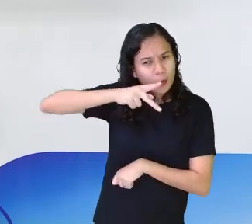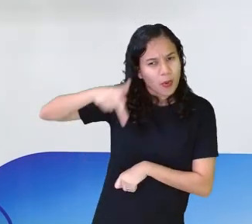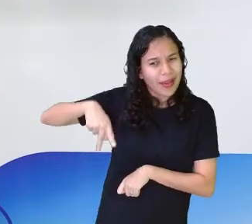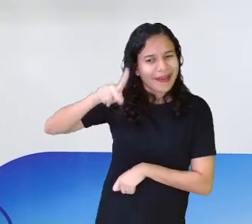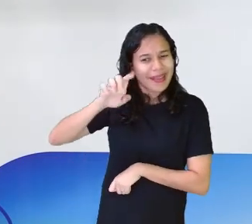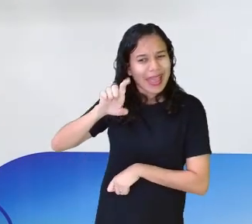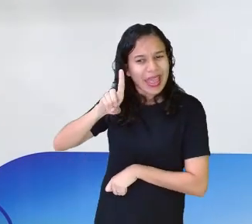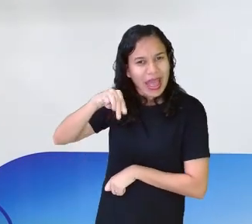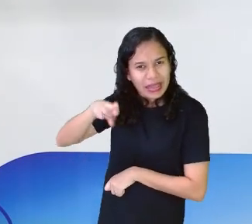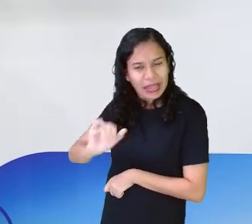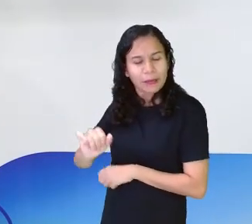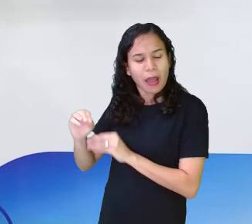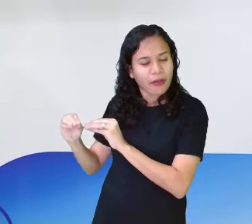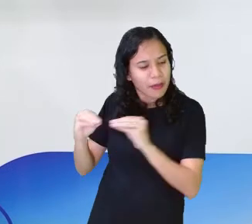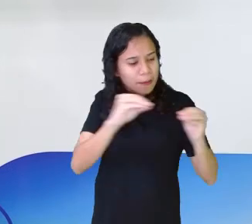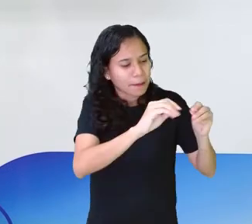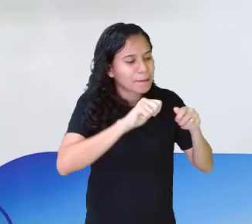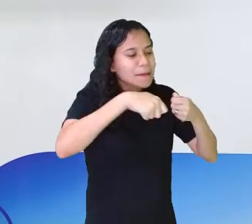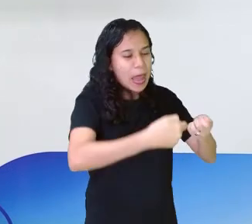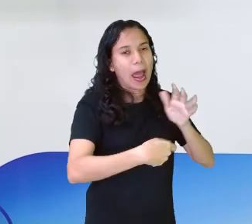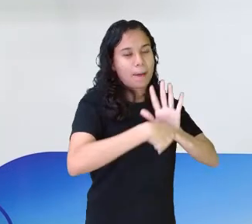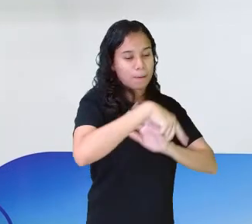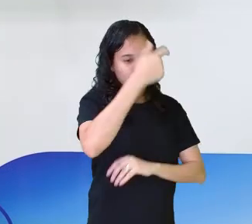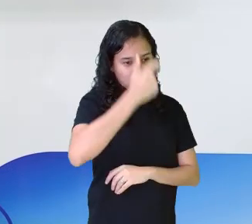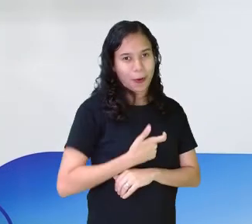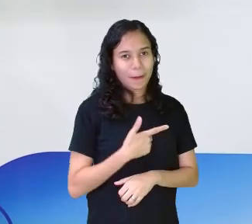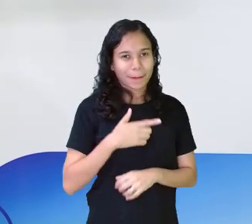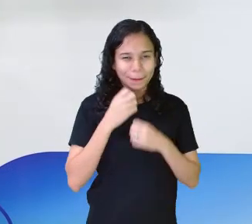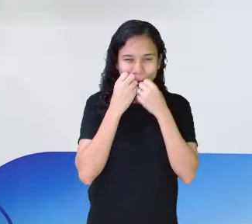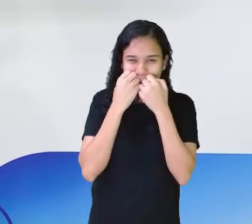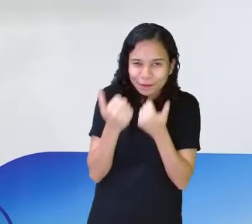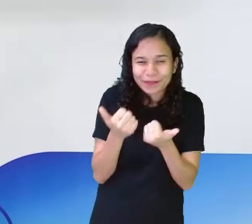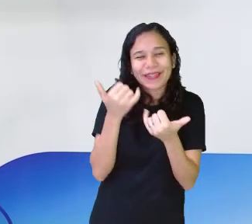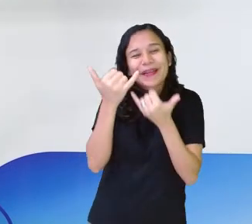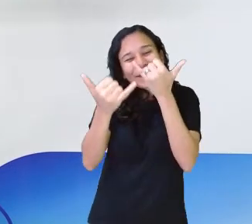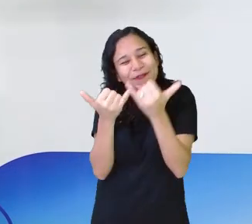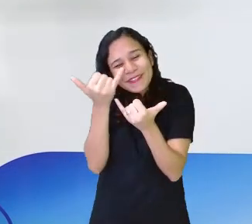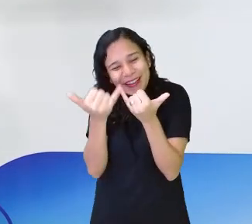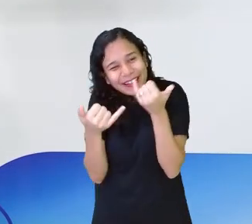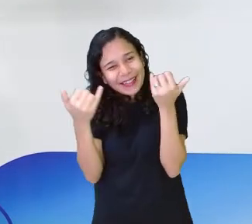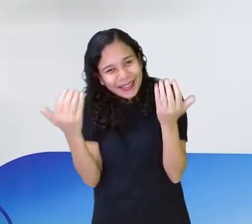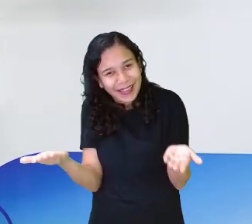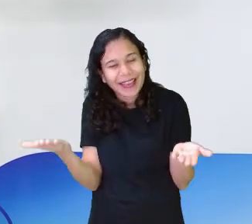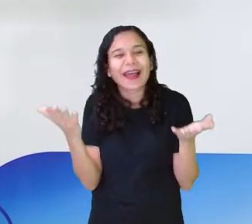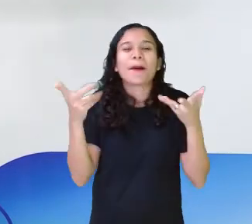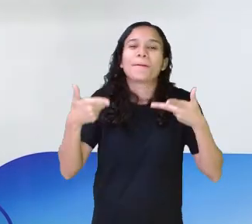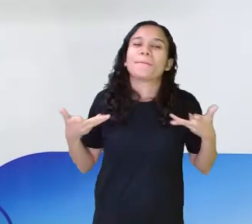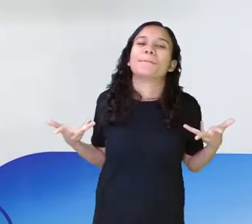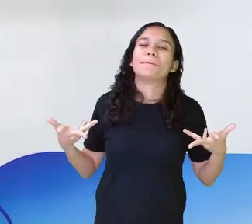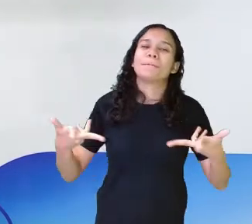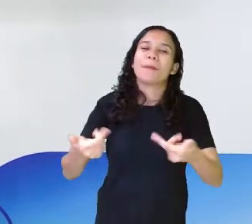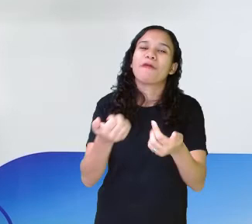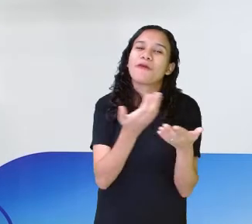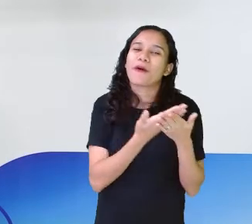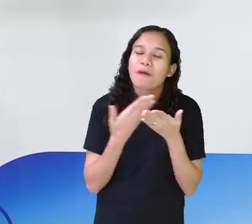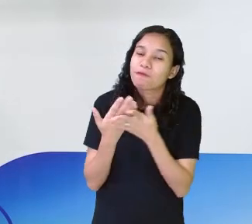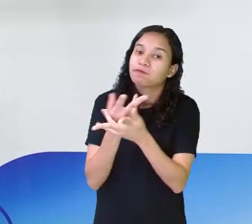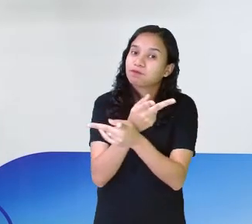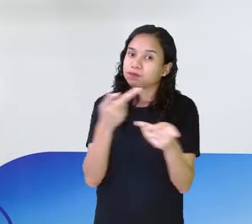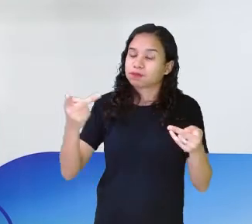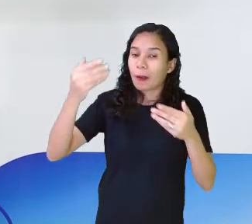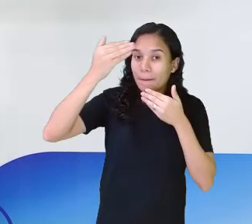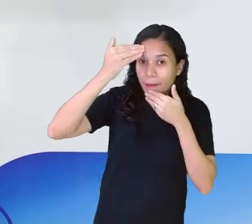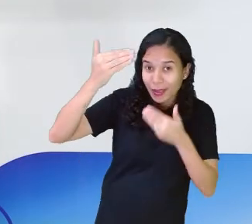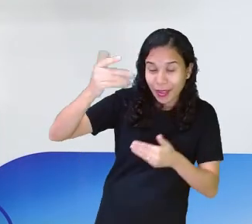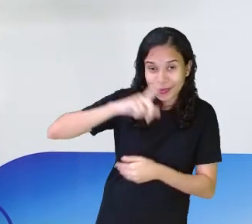Santos e vão direcionar para mim essas sacolinhas, beleza? Brincadeiras à parte, foi maravilhosa a aula. Eu